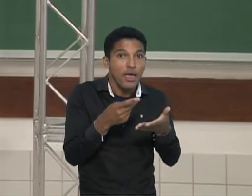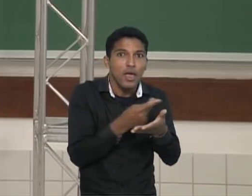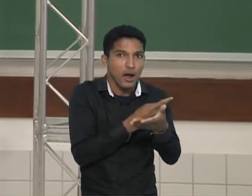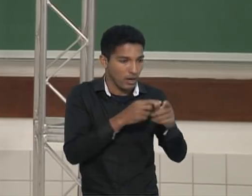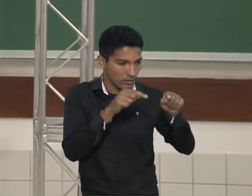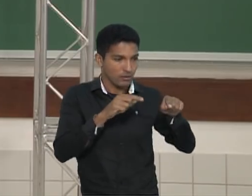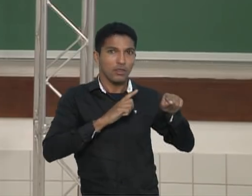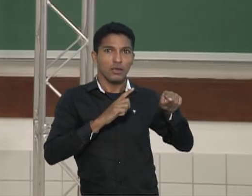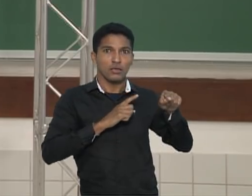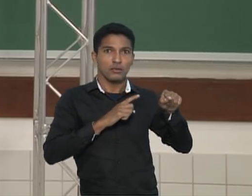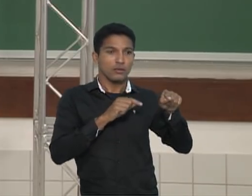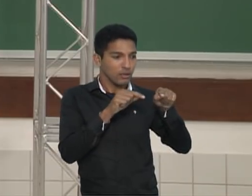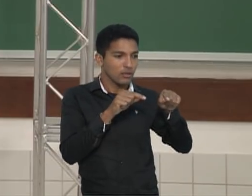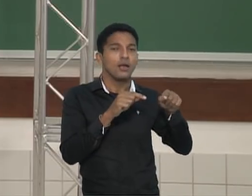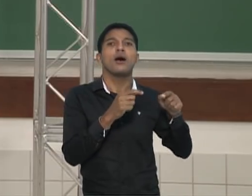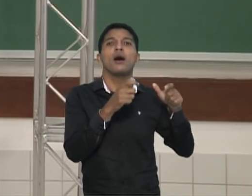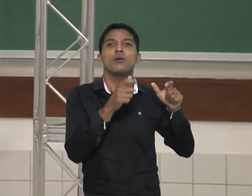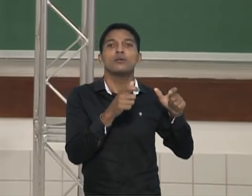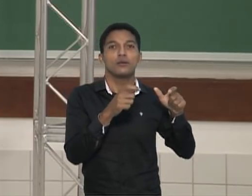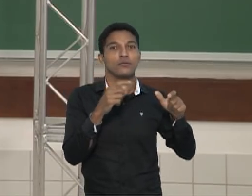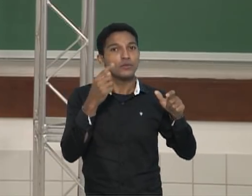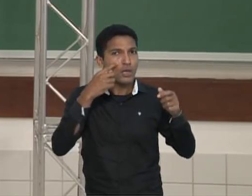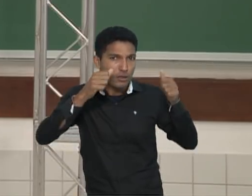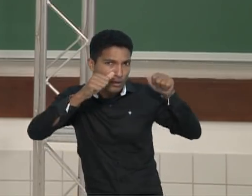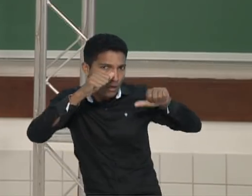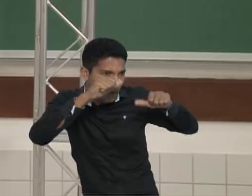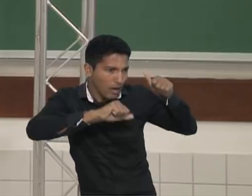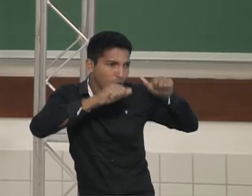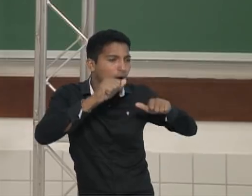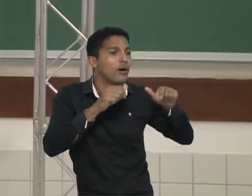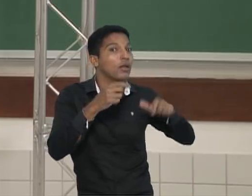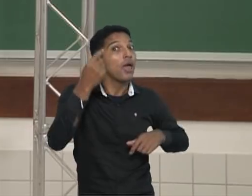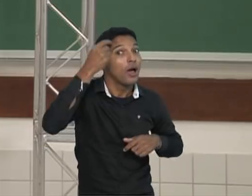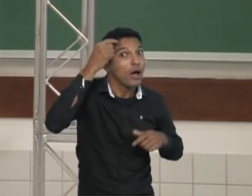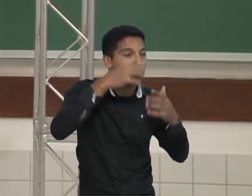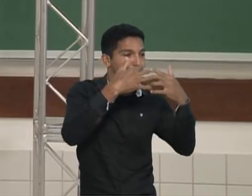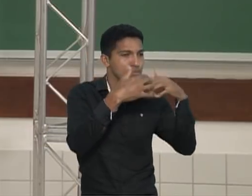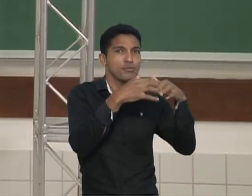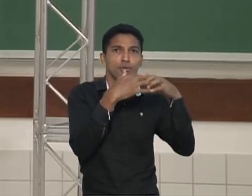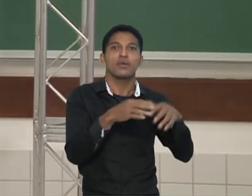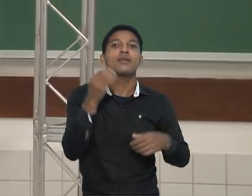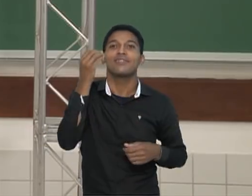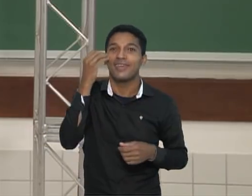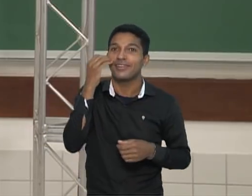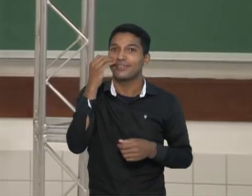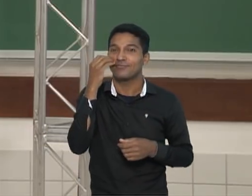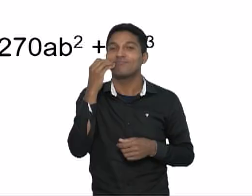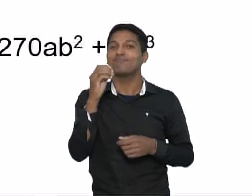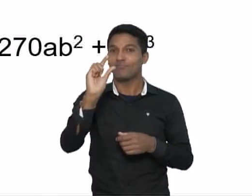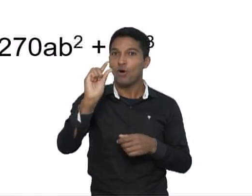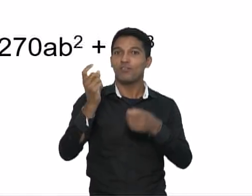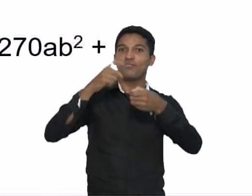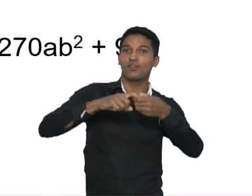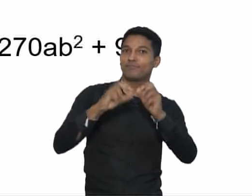nossa expressão algébrica. E vocês vão conferir aonde está o erro, tá? Tentem aí, vamos ver. E a gente já retorna.